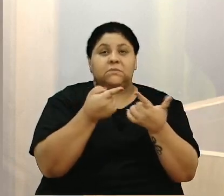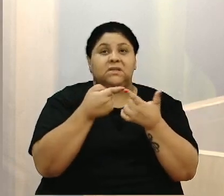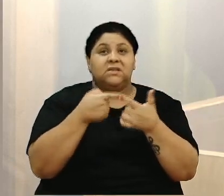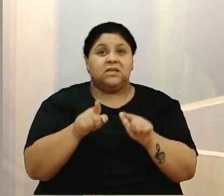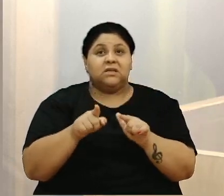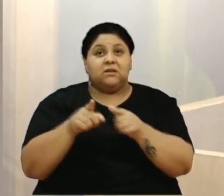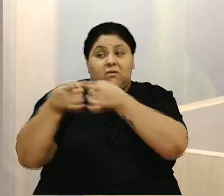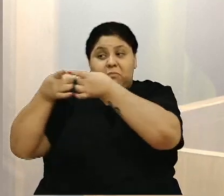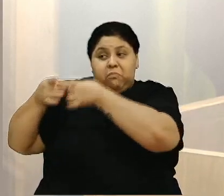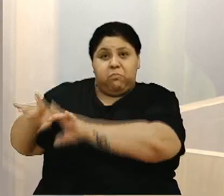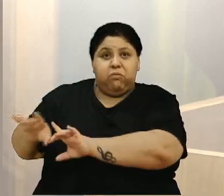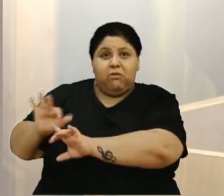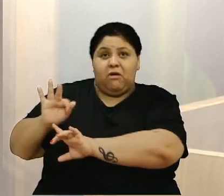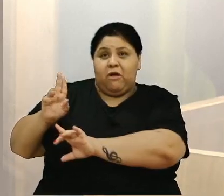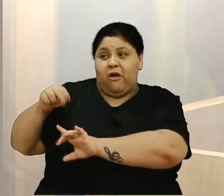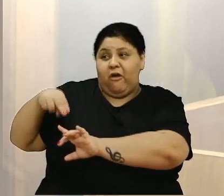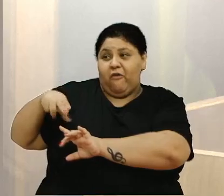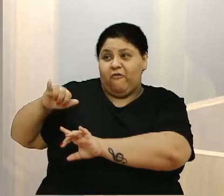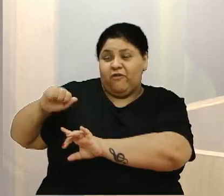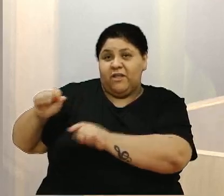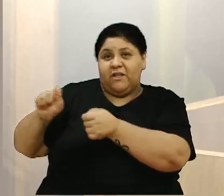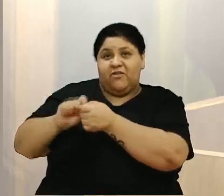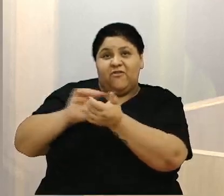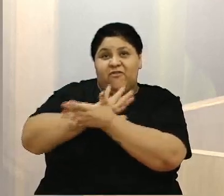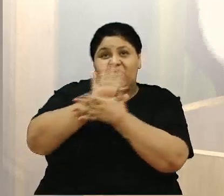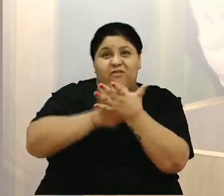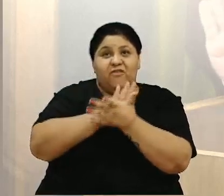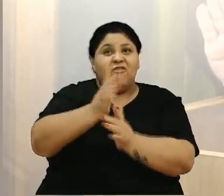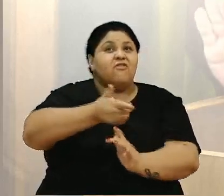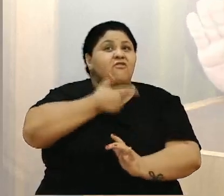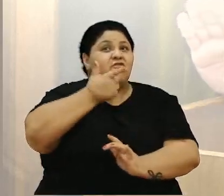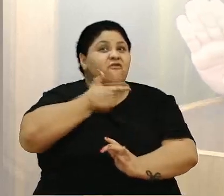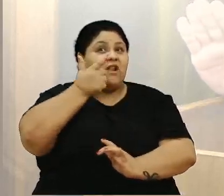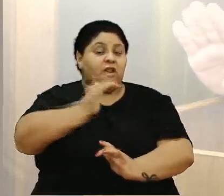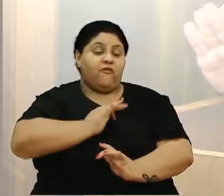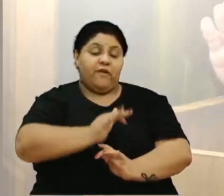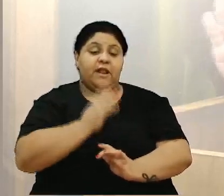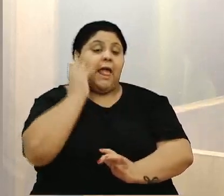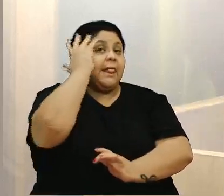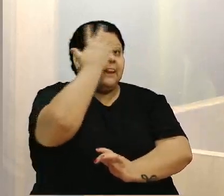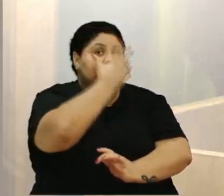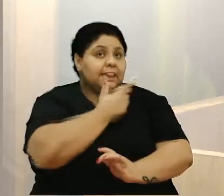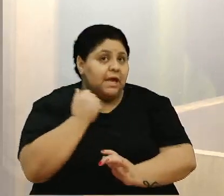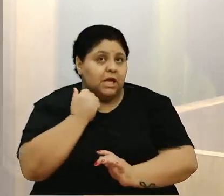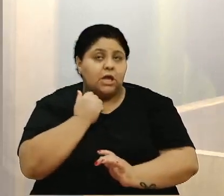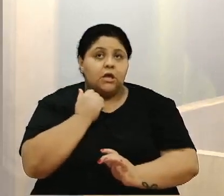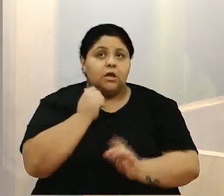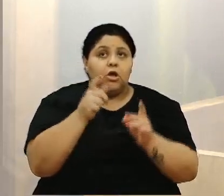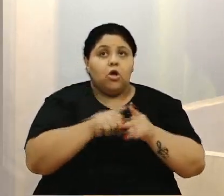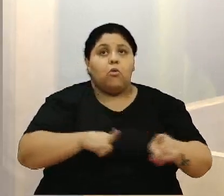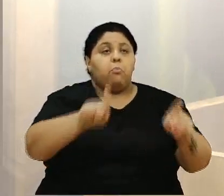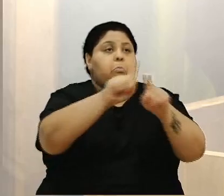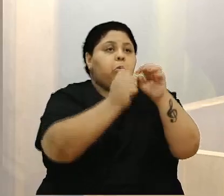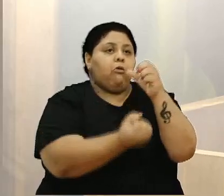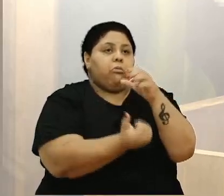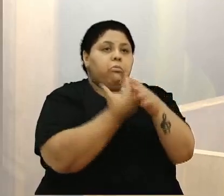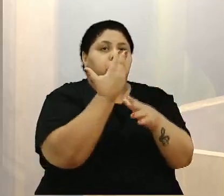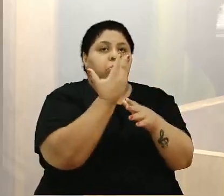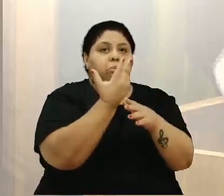aí, é de novo uma tragédia anunciada. Não sei se isso não é crime ambiental, mas é importante que venha se configurar,